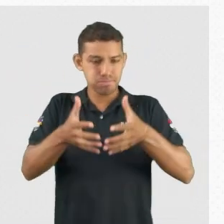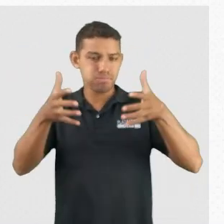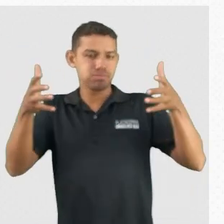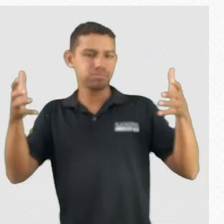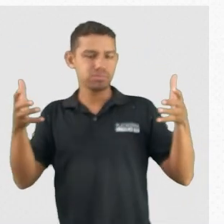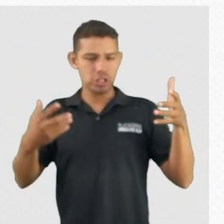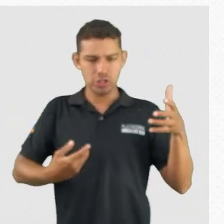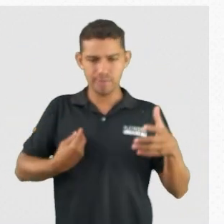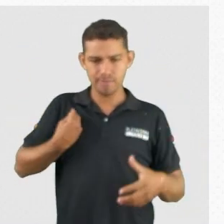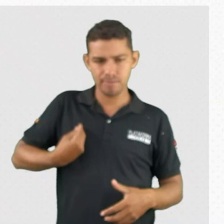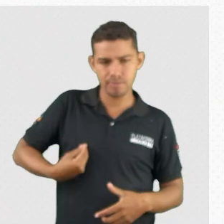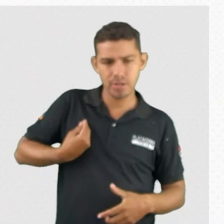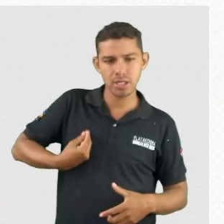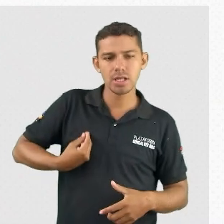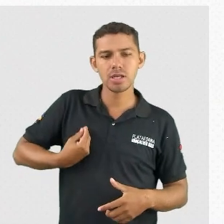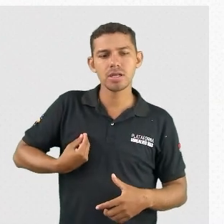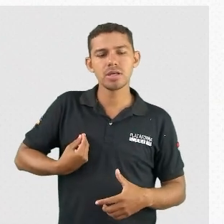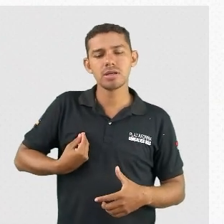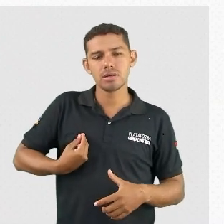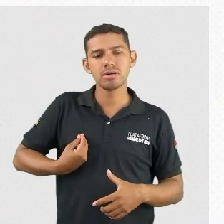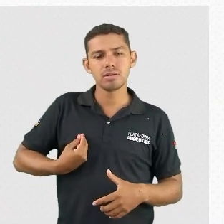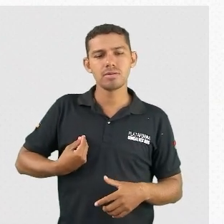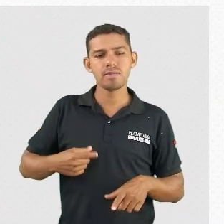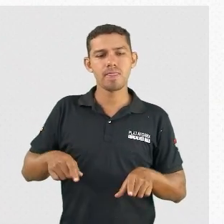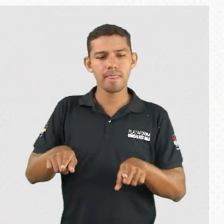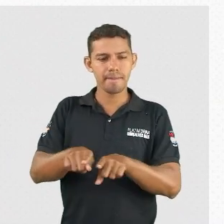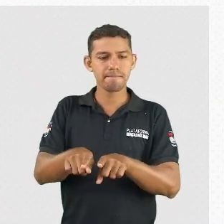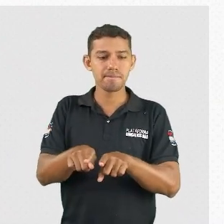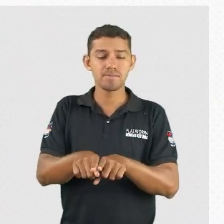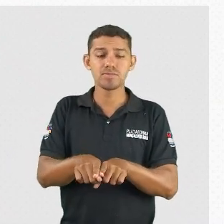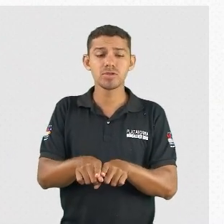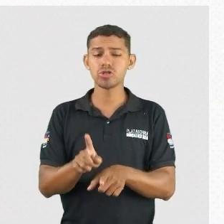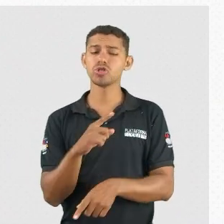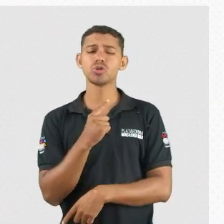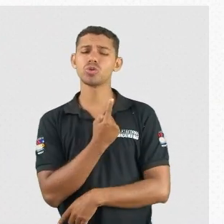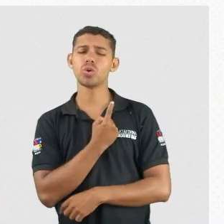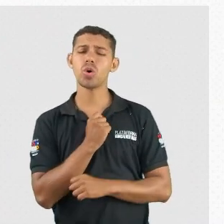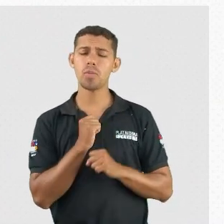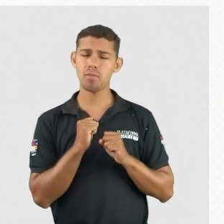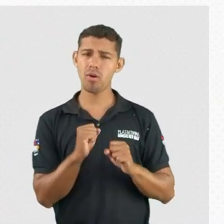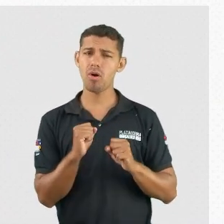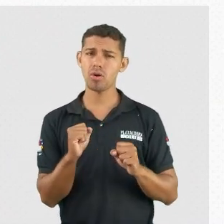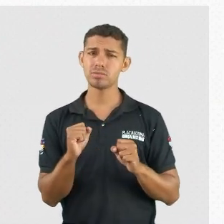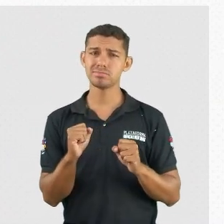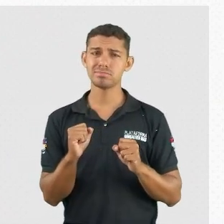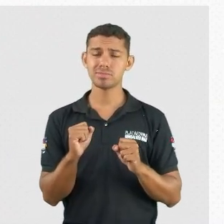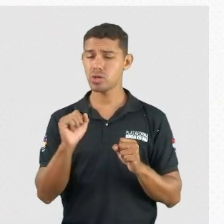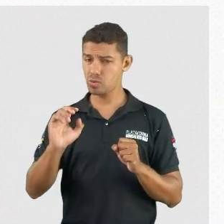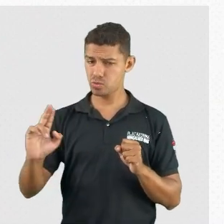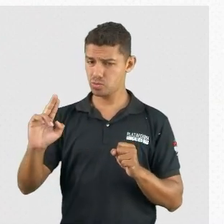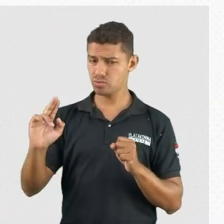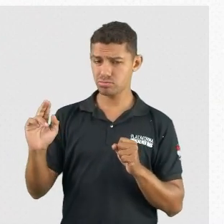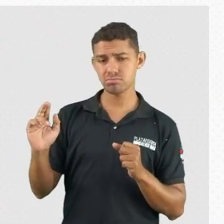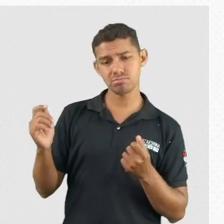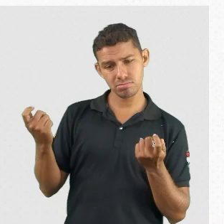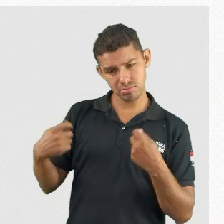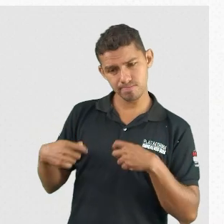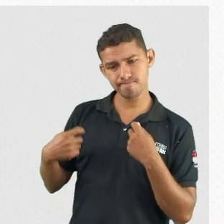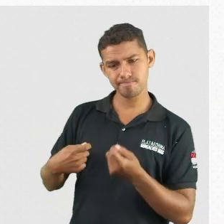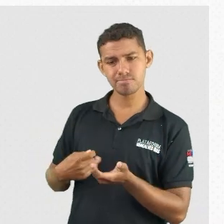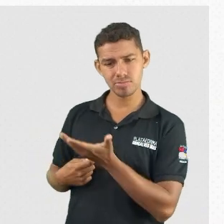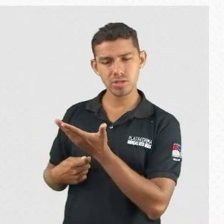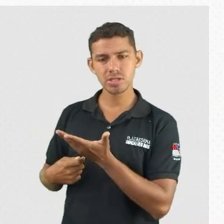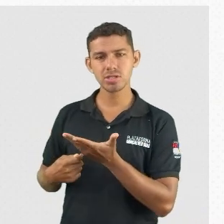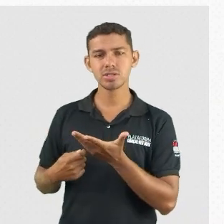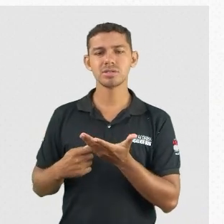de vida que a natureza tem. E como que a gente pode usufruir